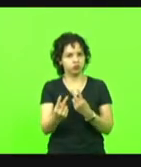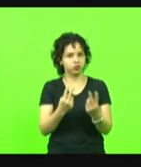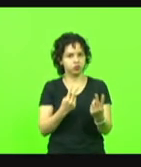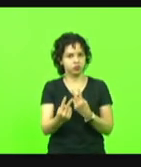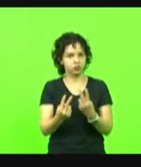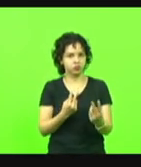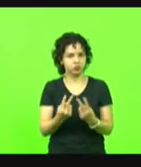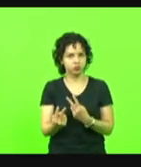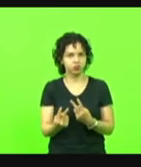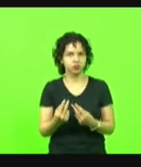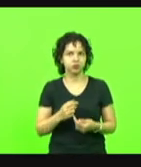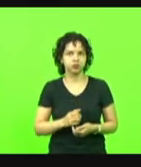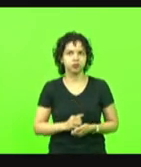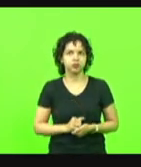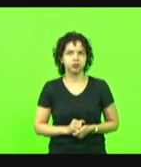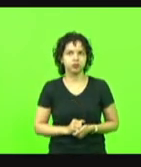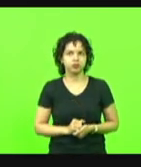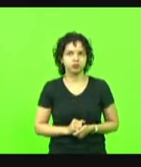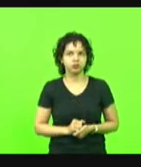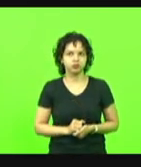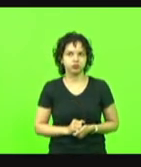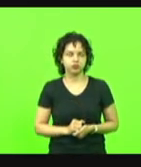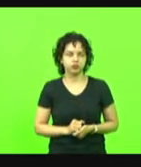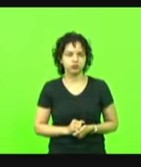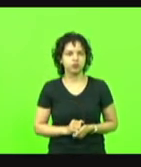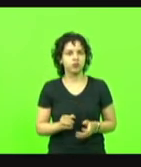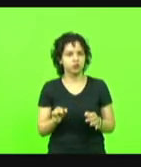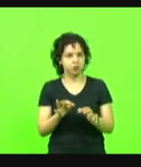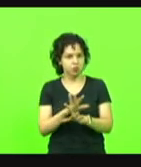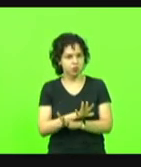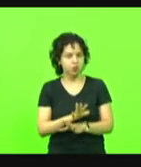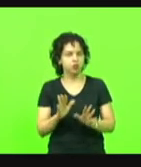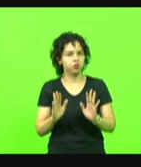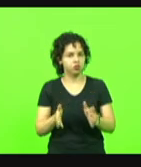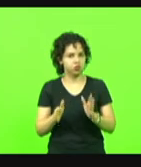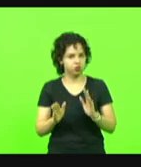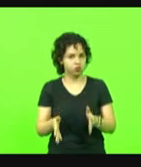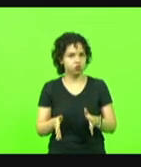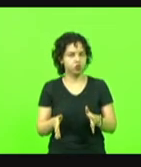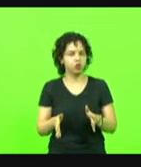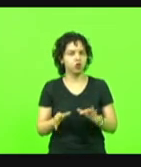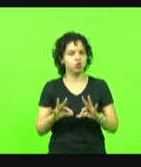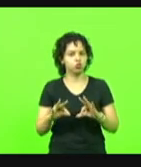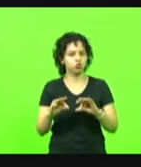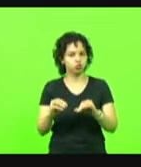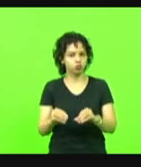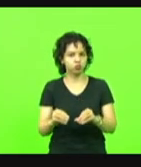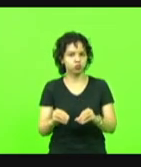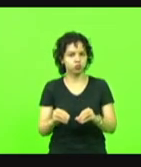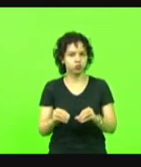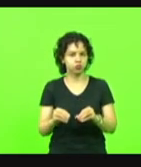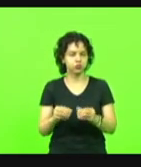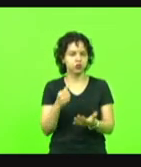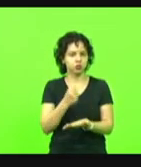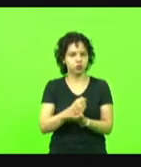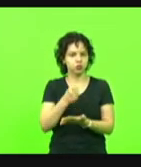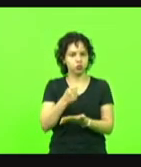a duplicação, já que está pronta toda a